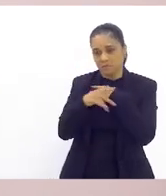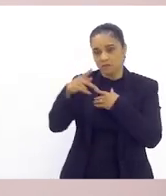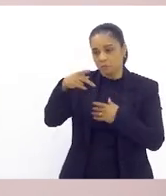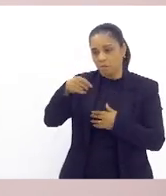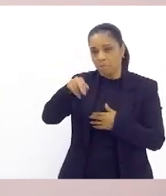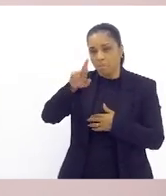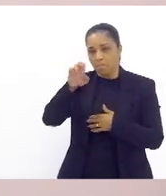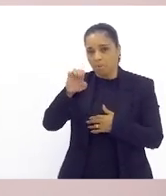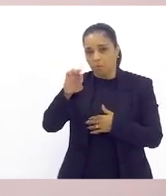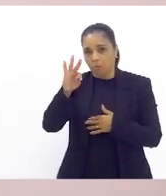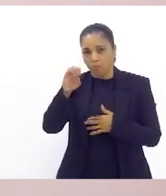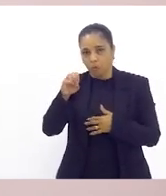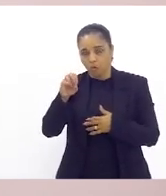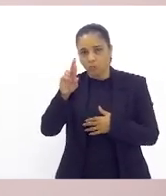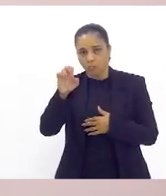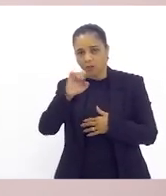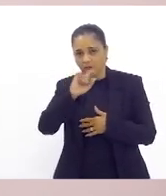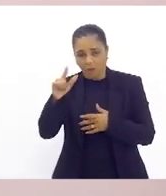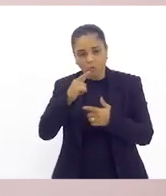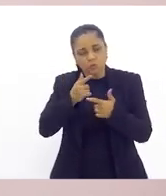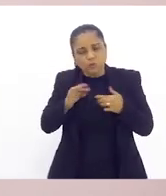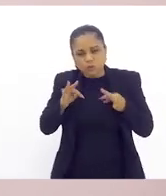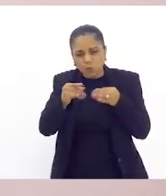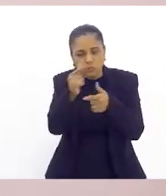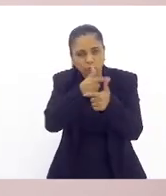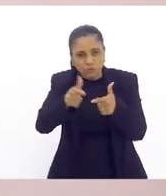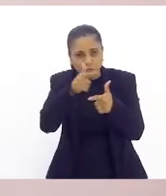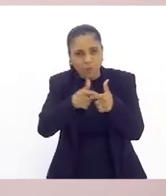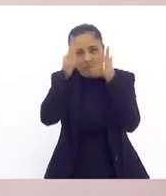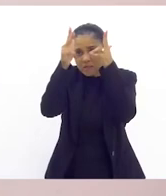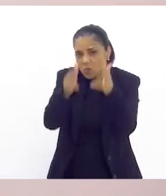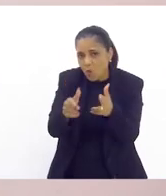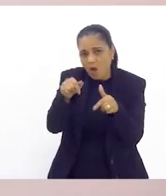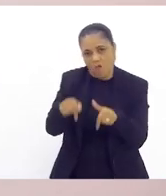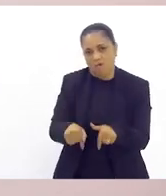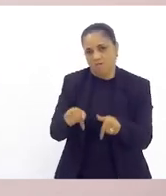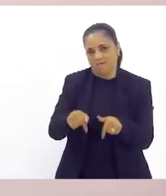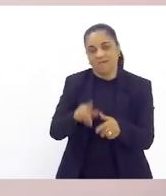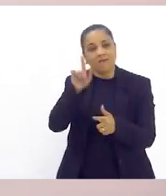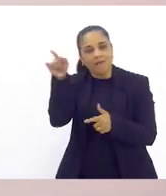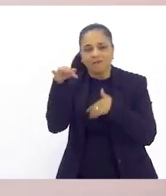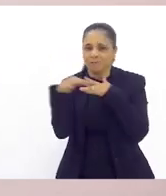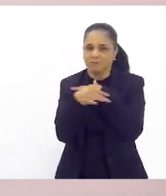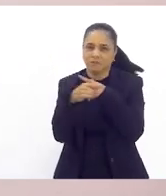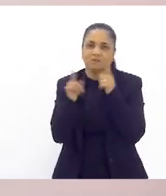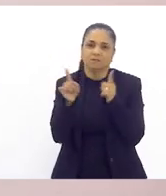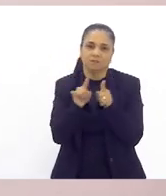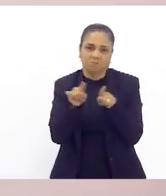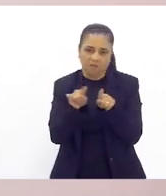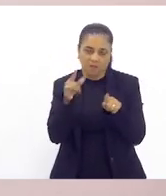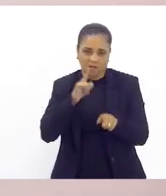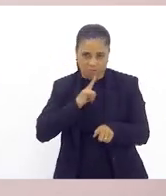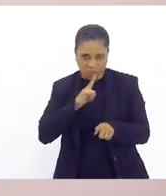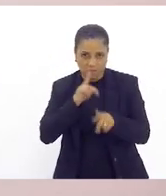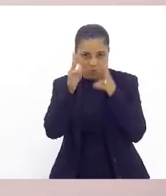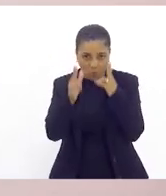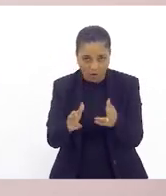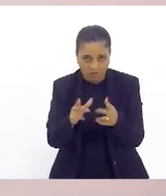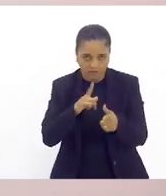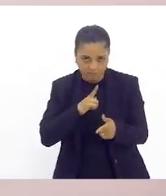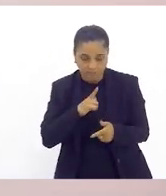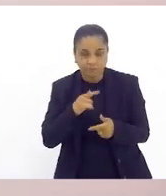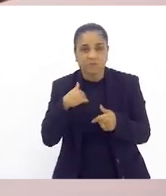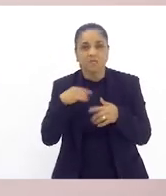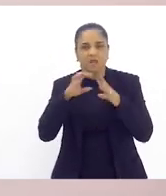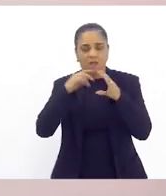que foram explanados aqui são os problemas que acontecem lá né só peguei a fala também porque na sessão da